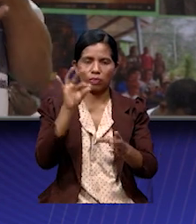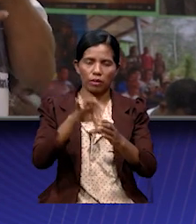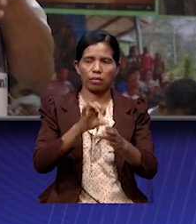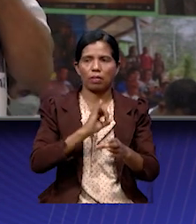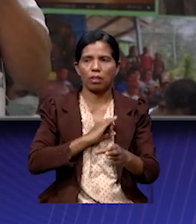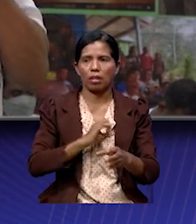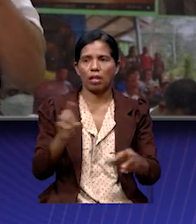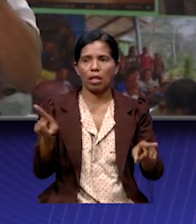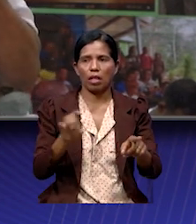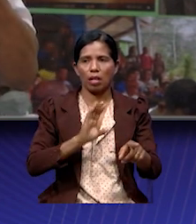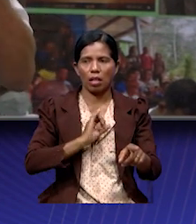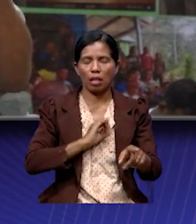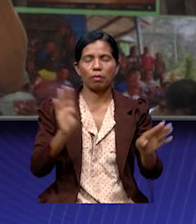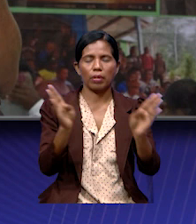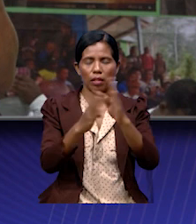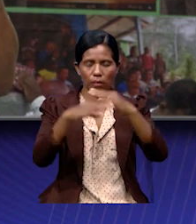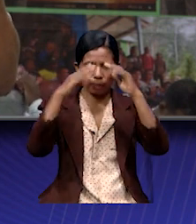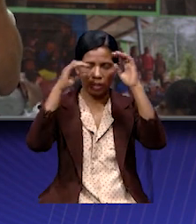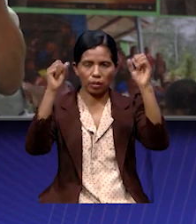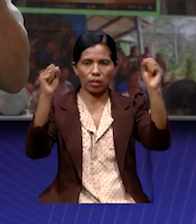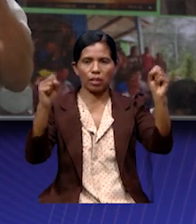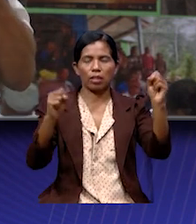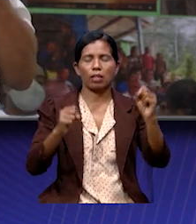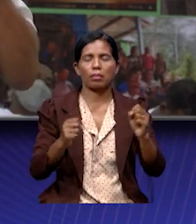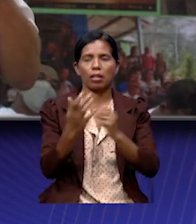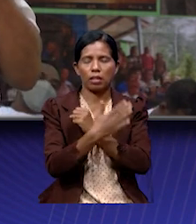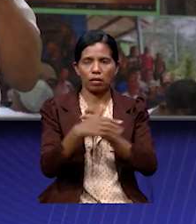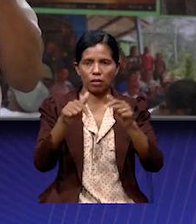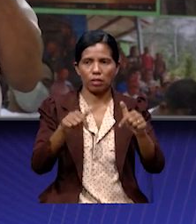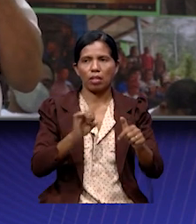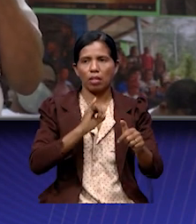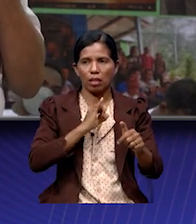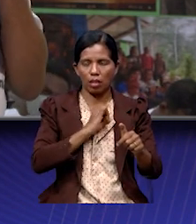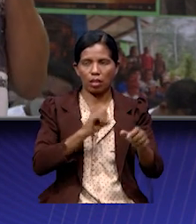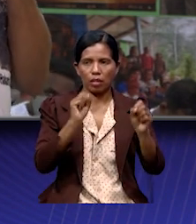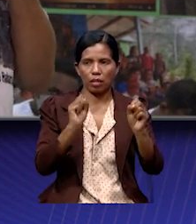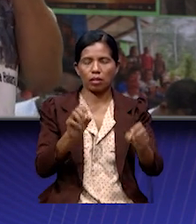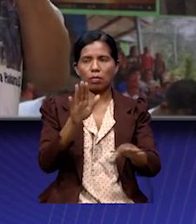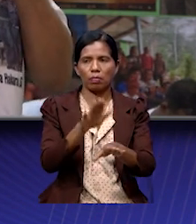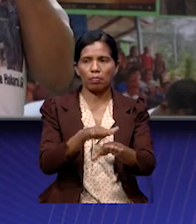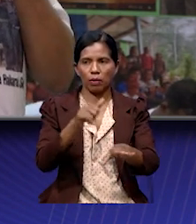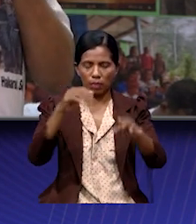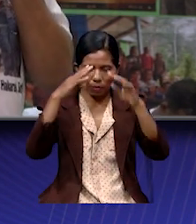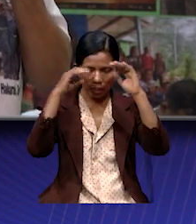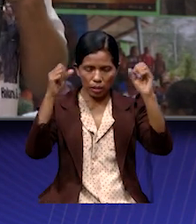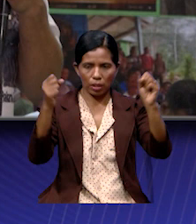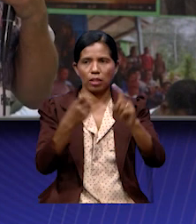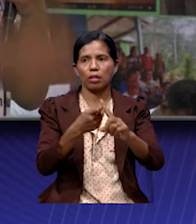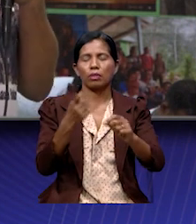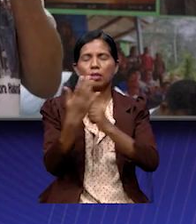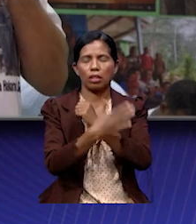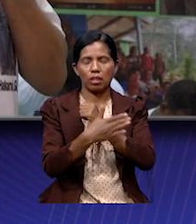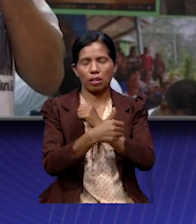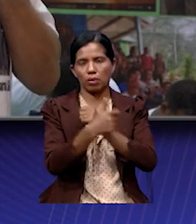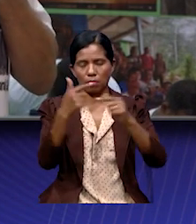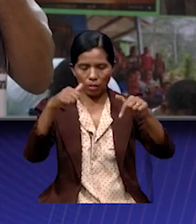E ao sai presidente da República Raiden Nenian, ao Rasik se convida presidente da República Irlanda Nenian a